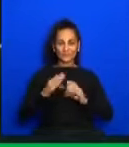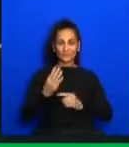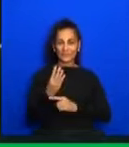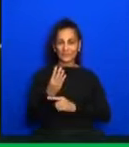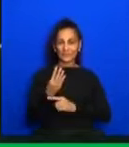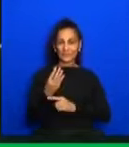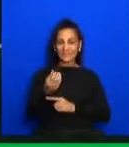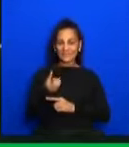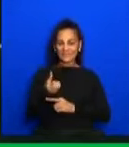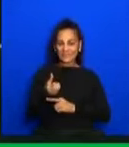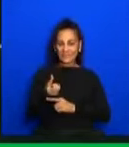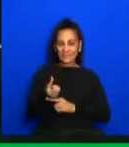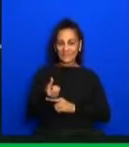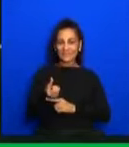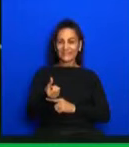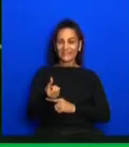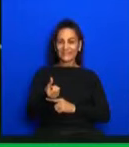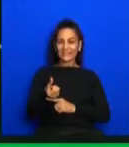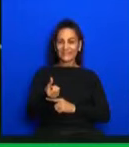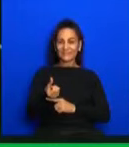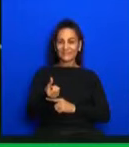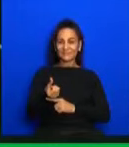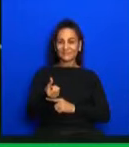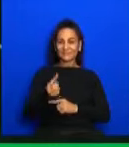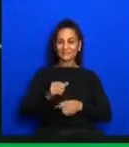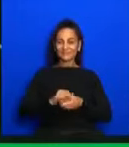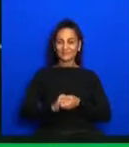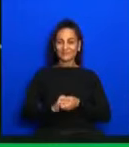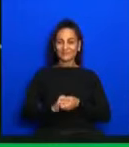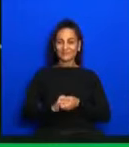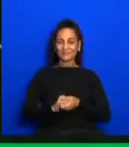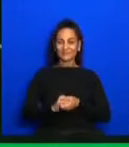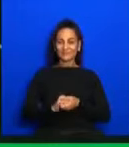Número 46.